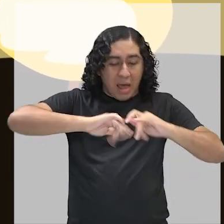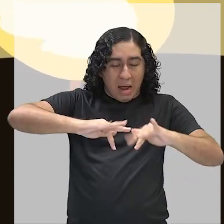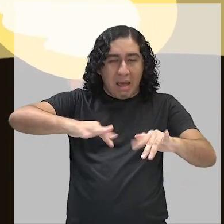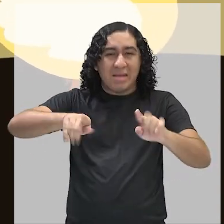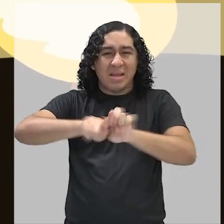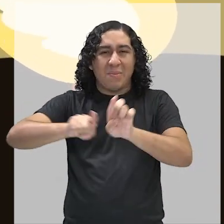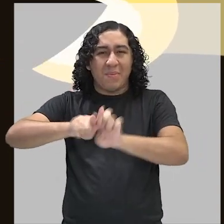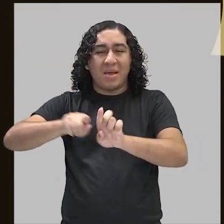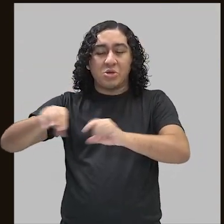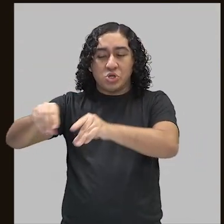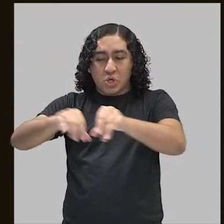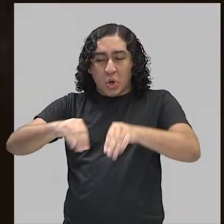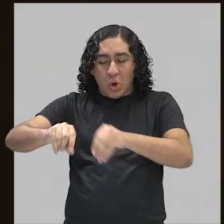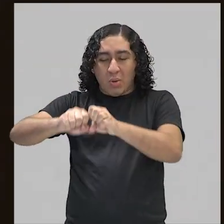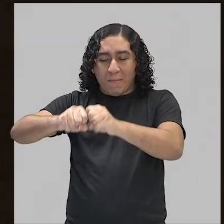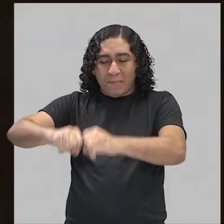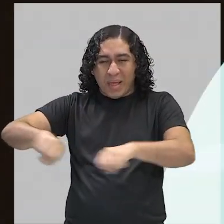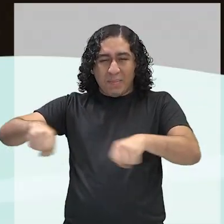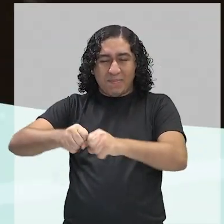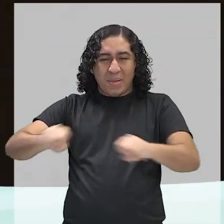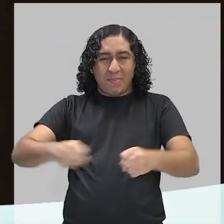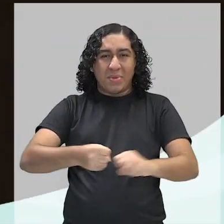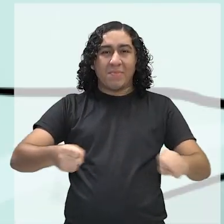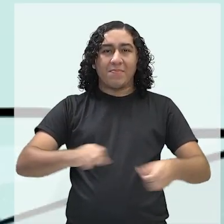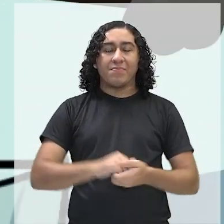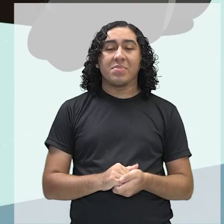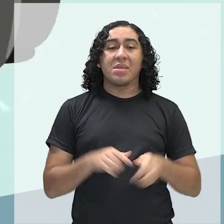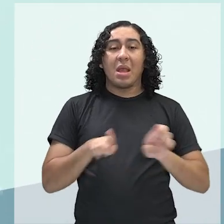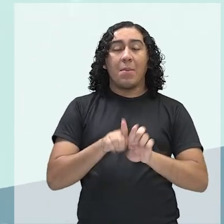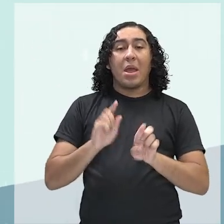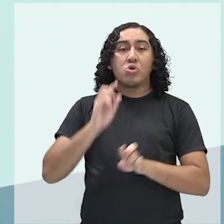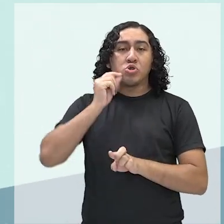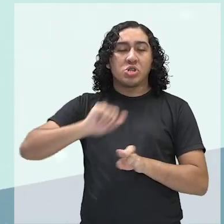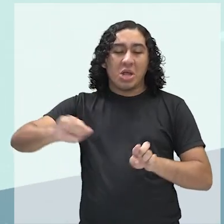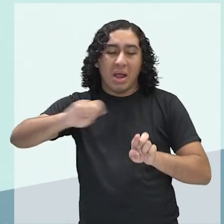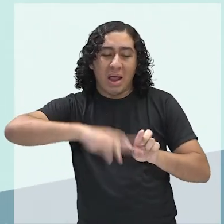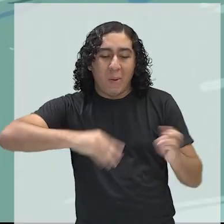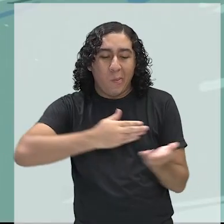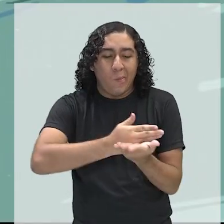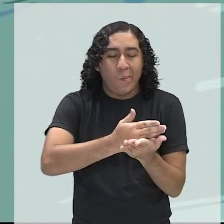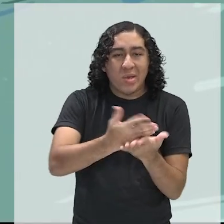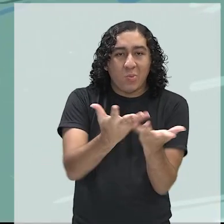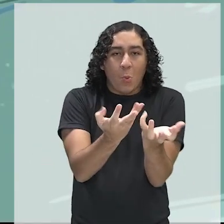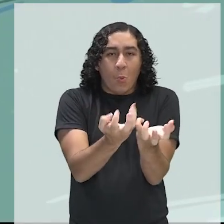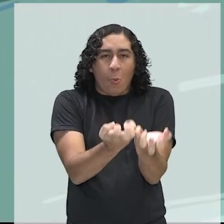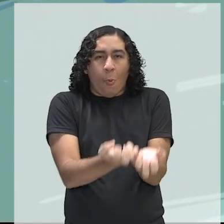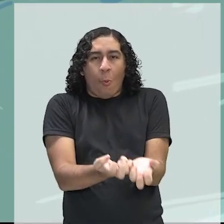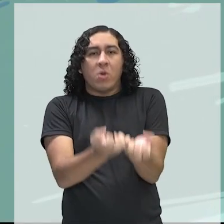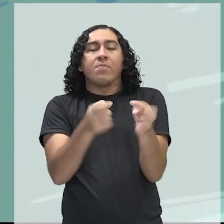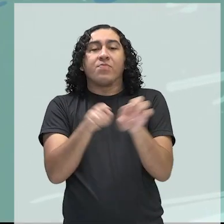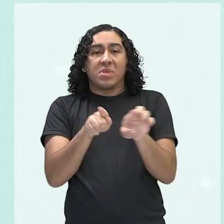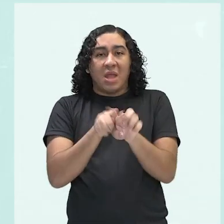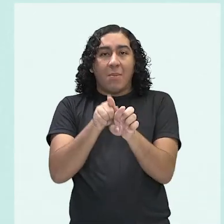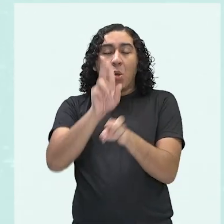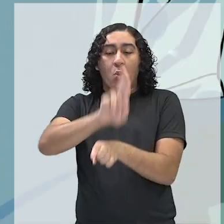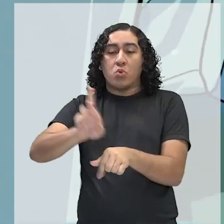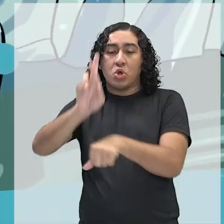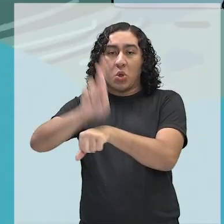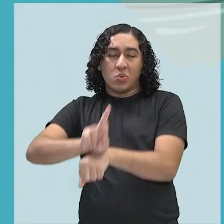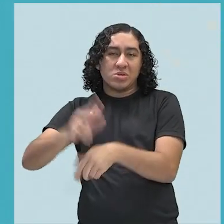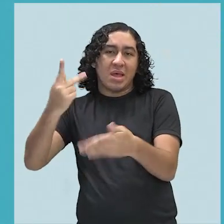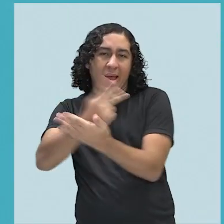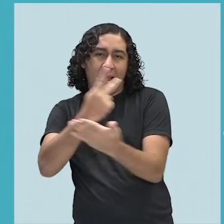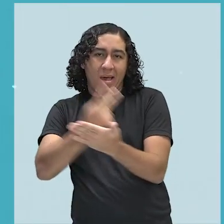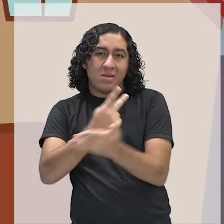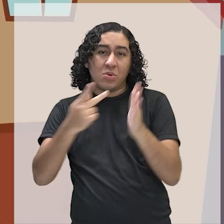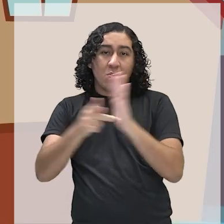ambientes subterrâneos, da salinização de terras pela irrigação, da exploração insustentável dos recursos hídricos